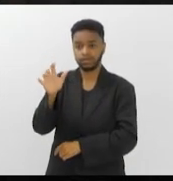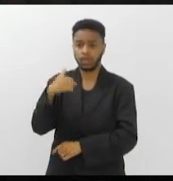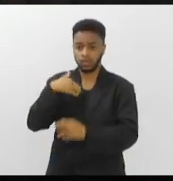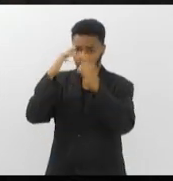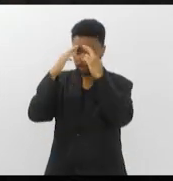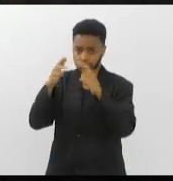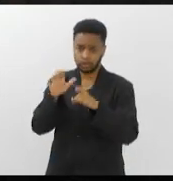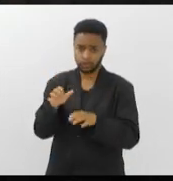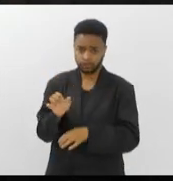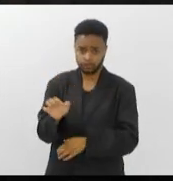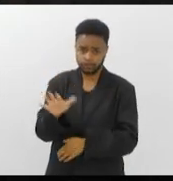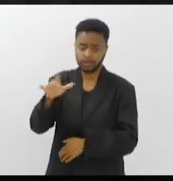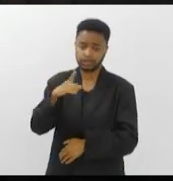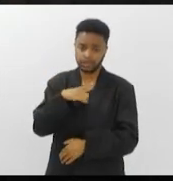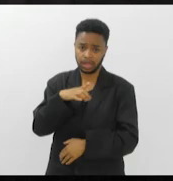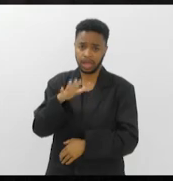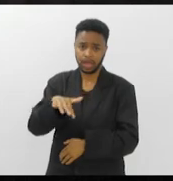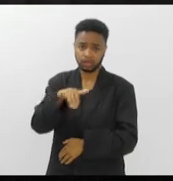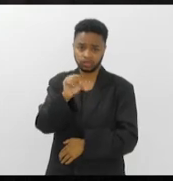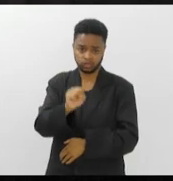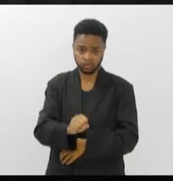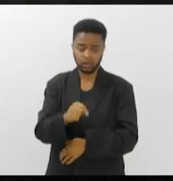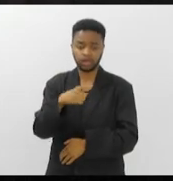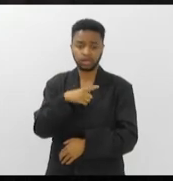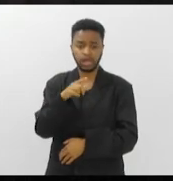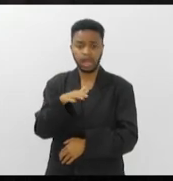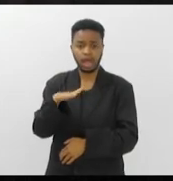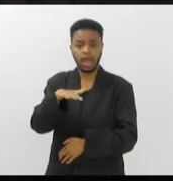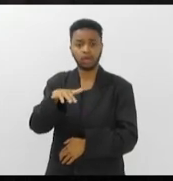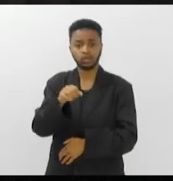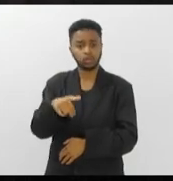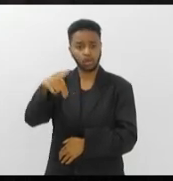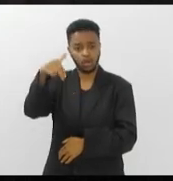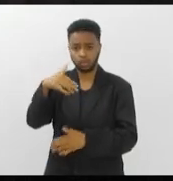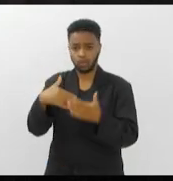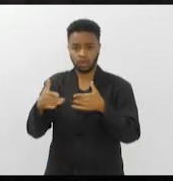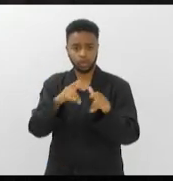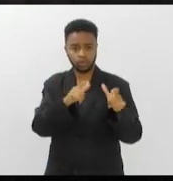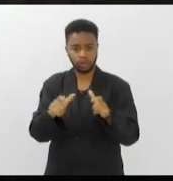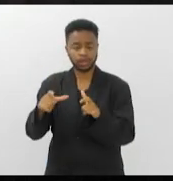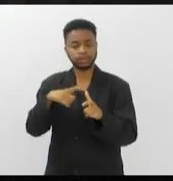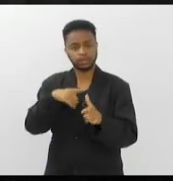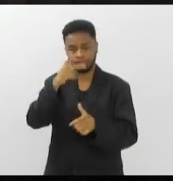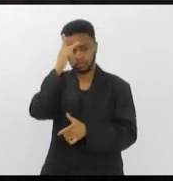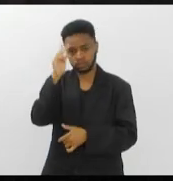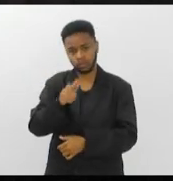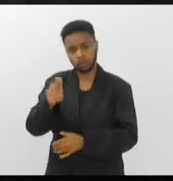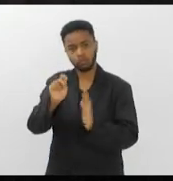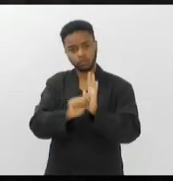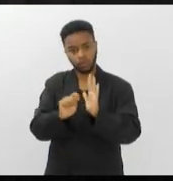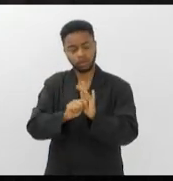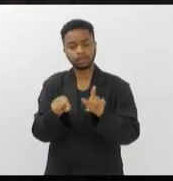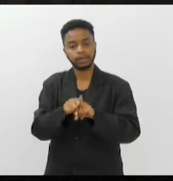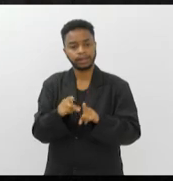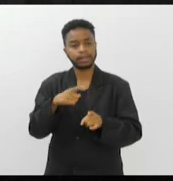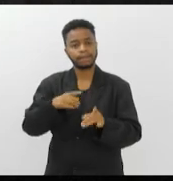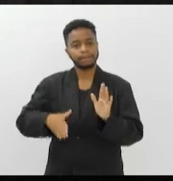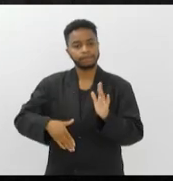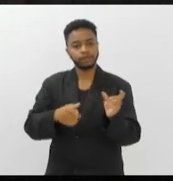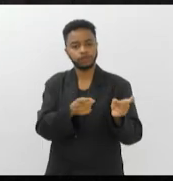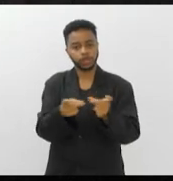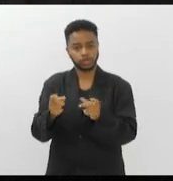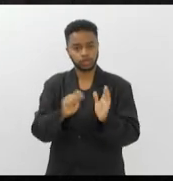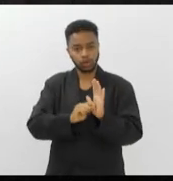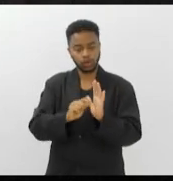à comunidade, como tem na Zona Sul, como tem na Zona Norte, tudo quanto é lugar, tem usuário de droga, como tem traficante. Eu quero ver quando eles